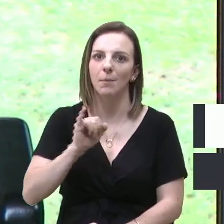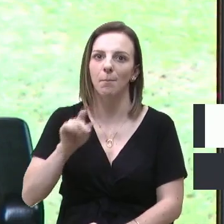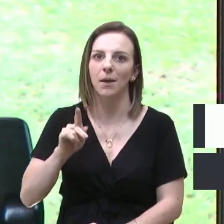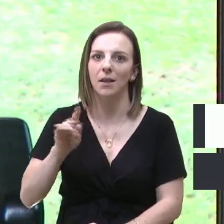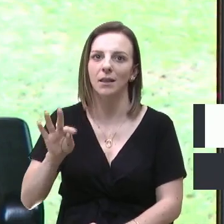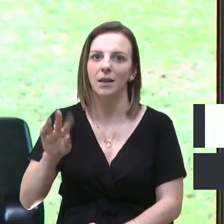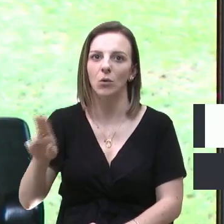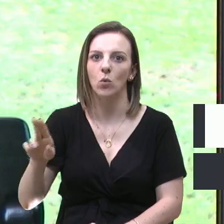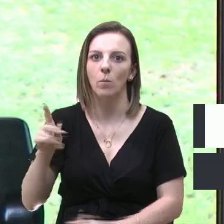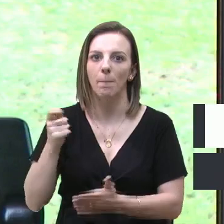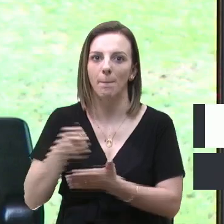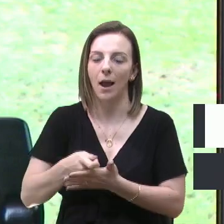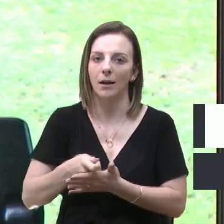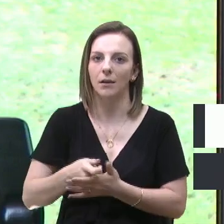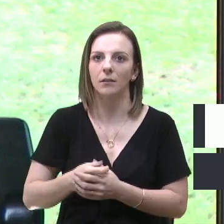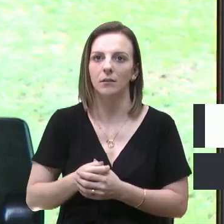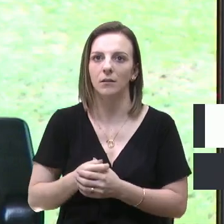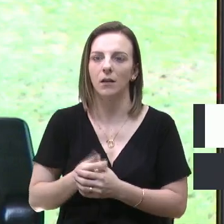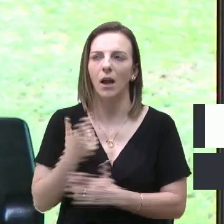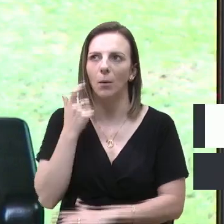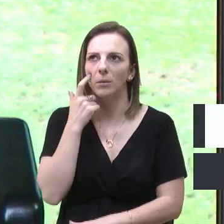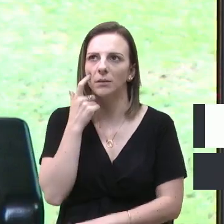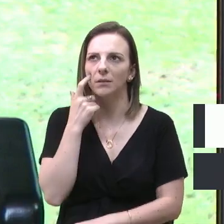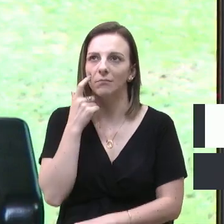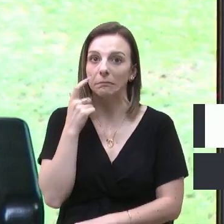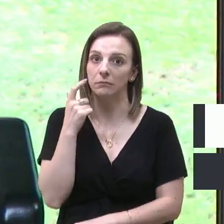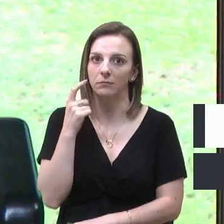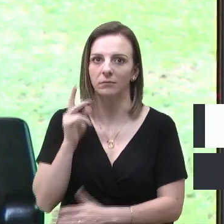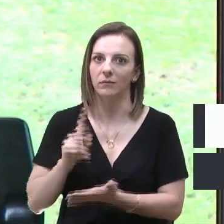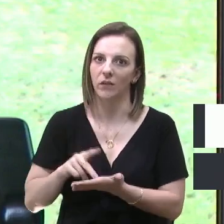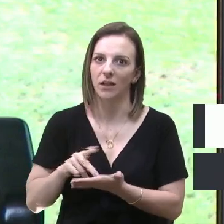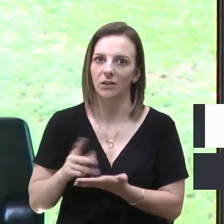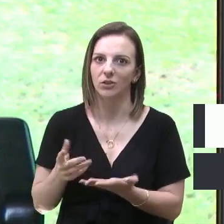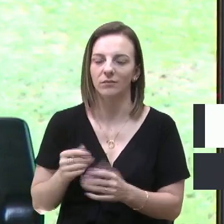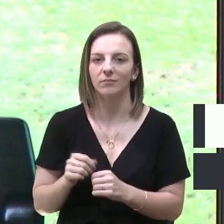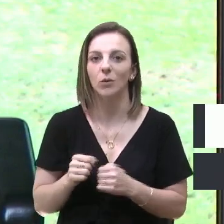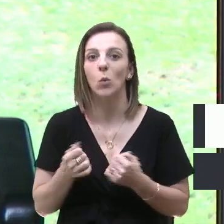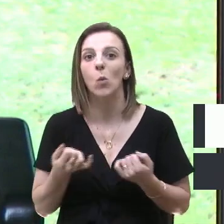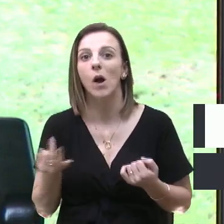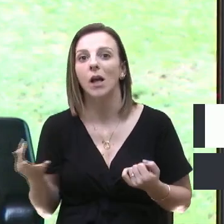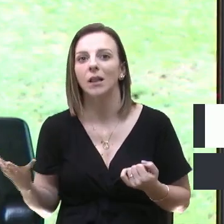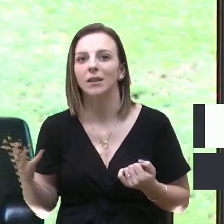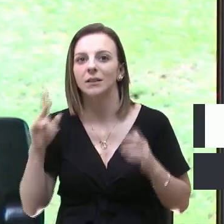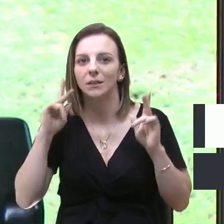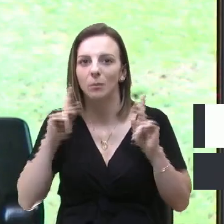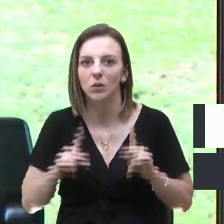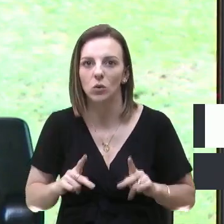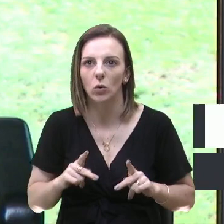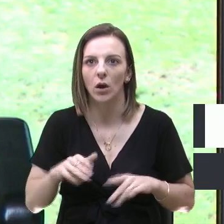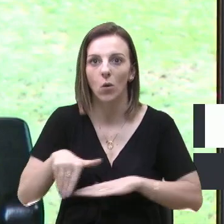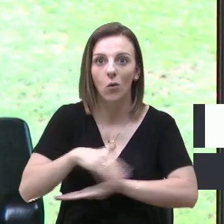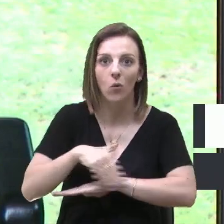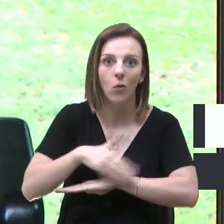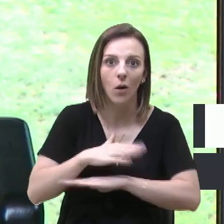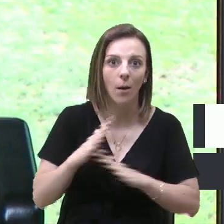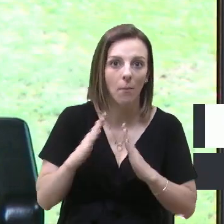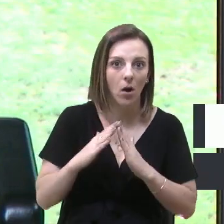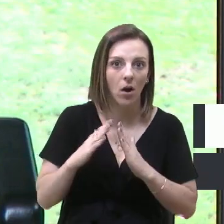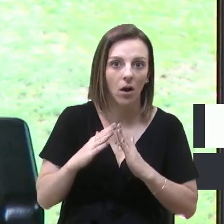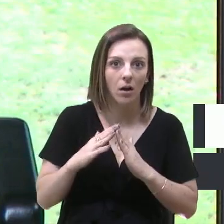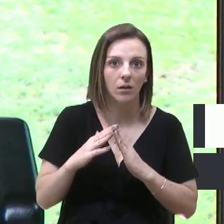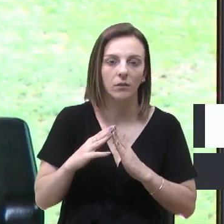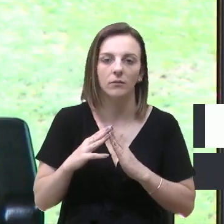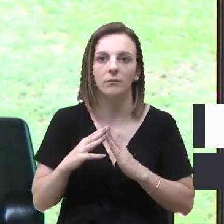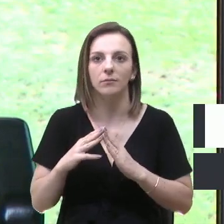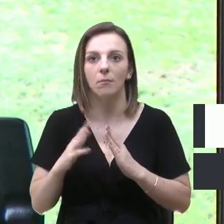pagar. E eu fiquei pensando, é verdade. Quantas pessoas moram na rua, moram de aluguel e não têm condições